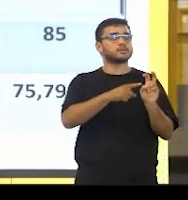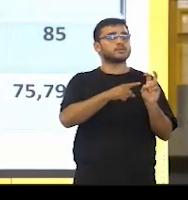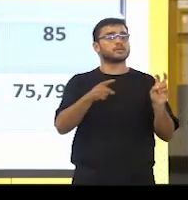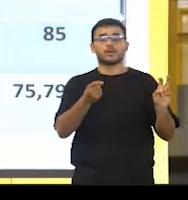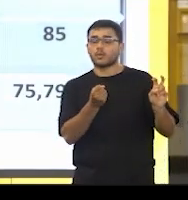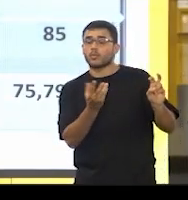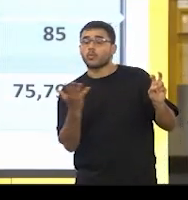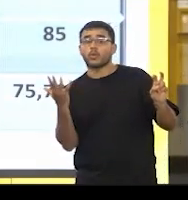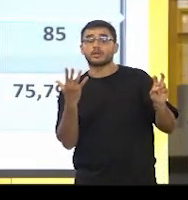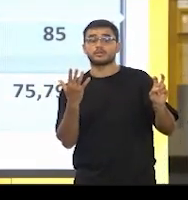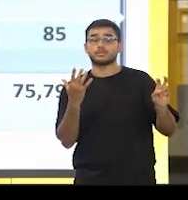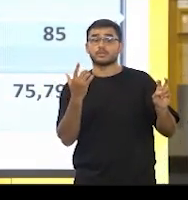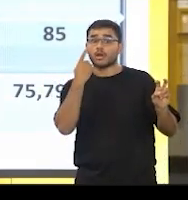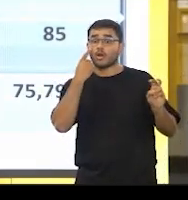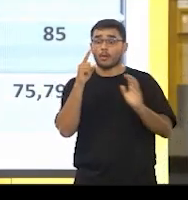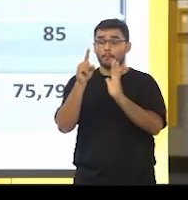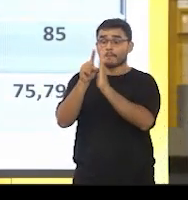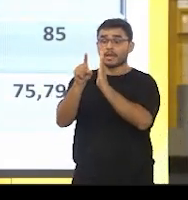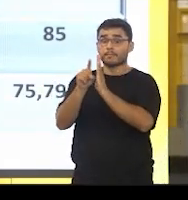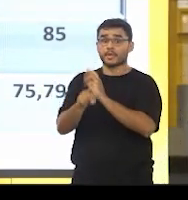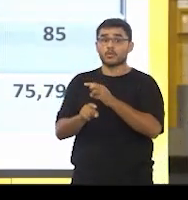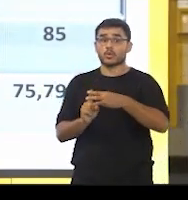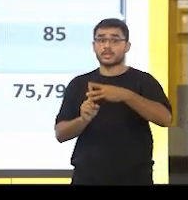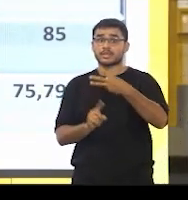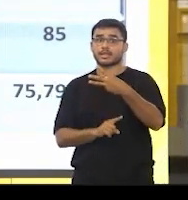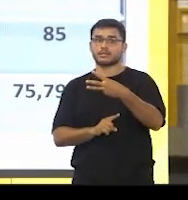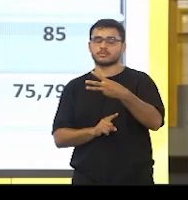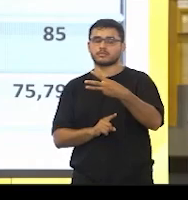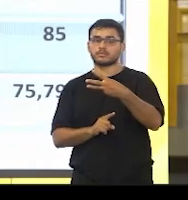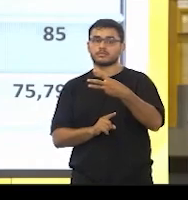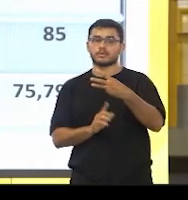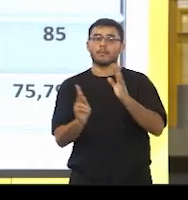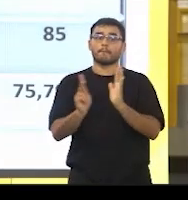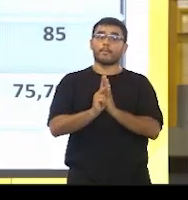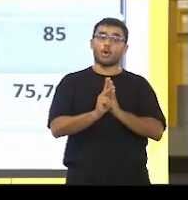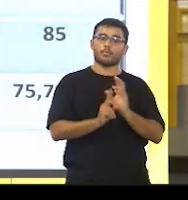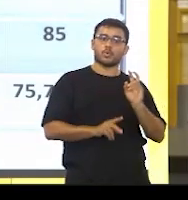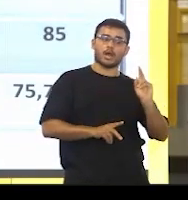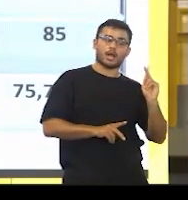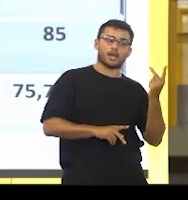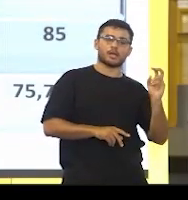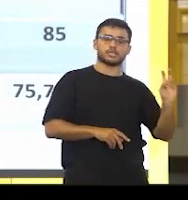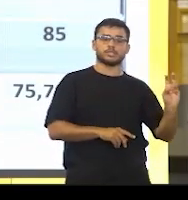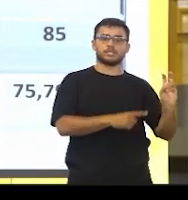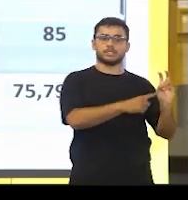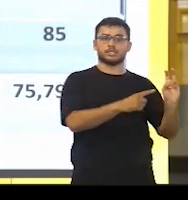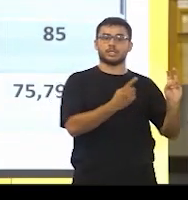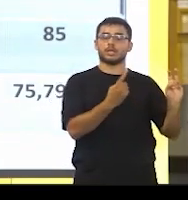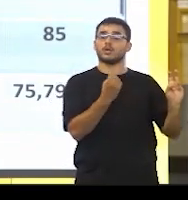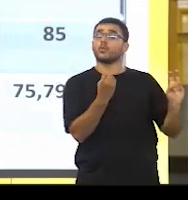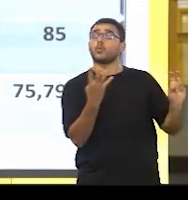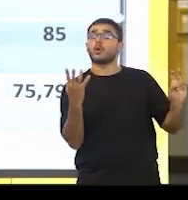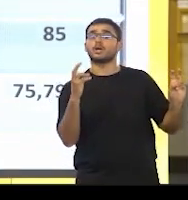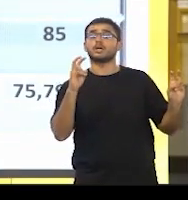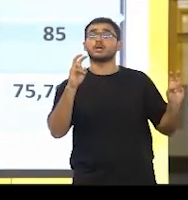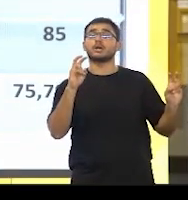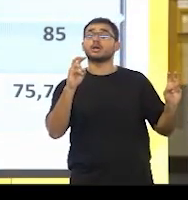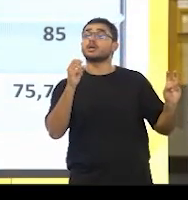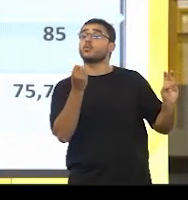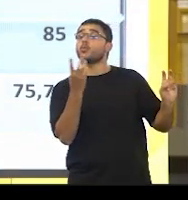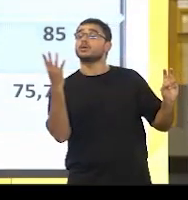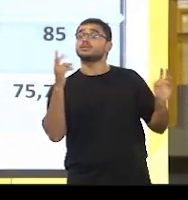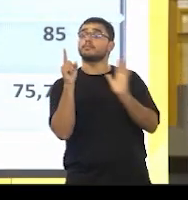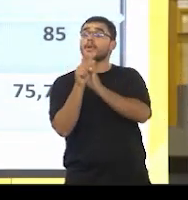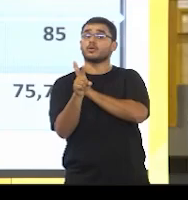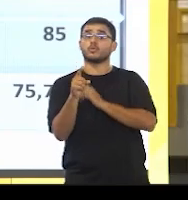3 questões. Então, o que é um patrimônio cultural? Como é que ele se